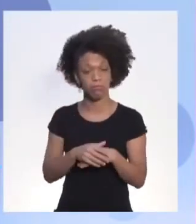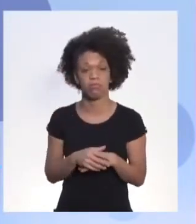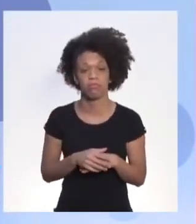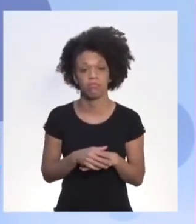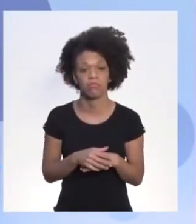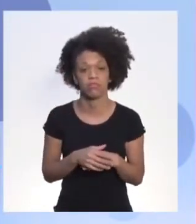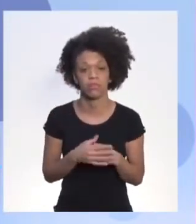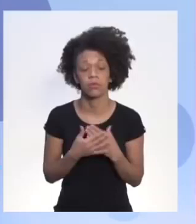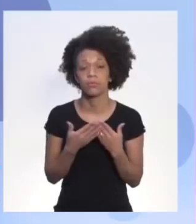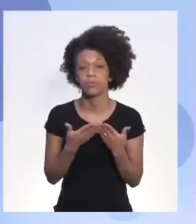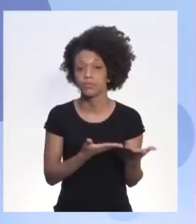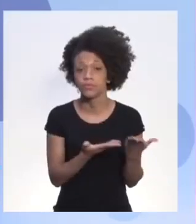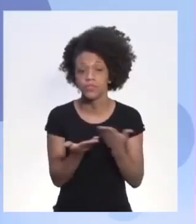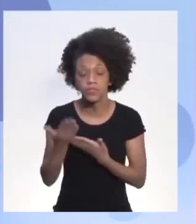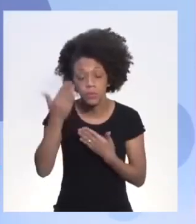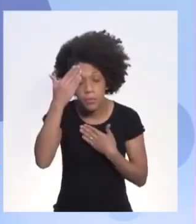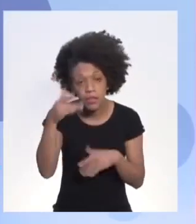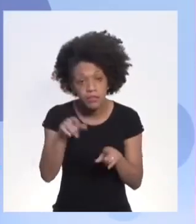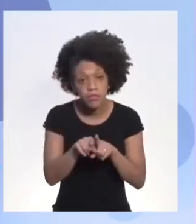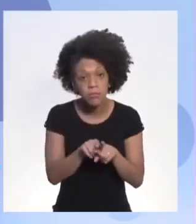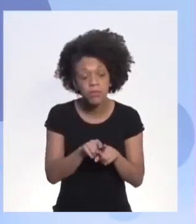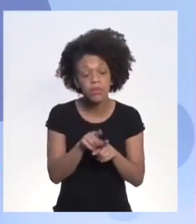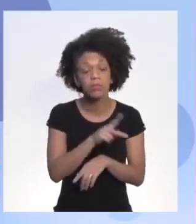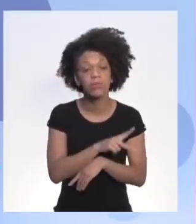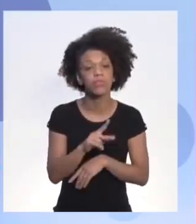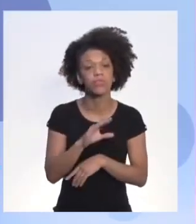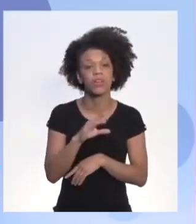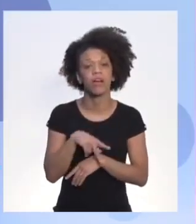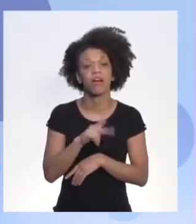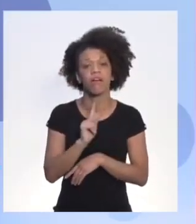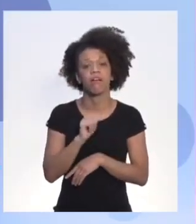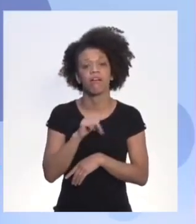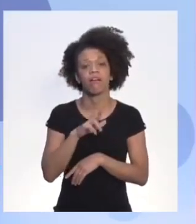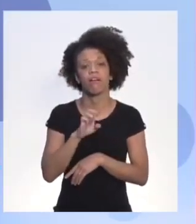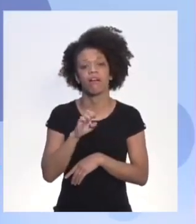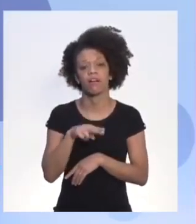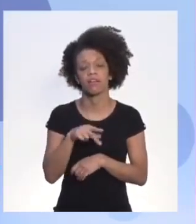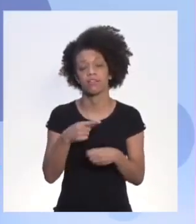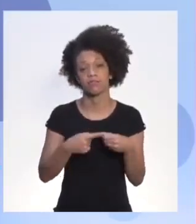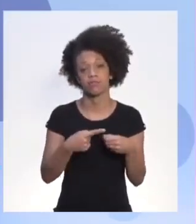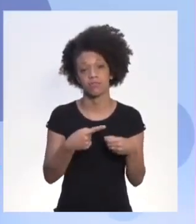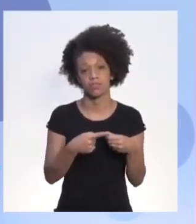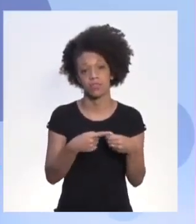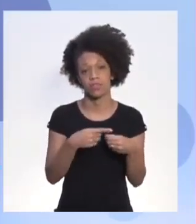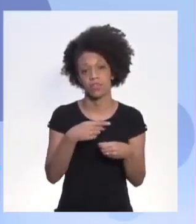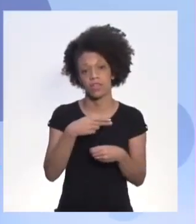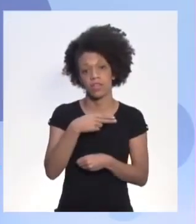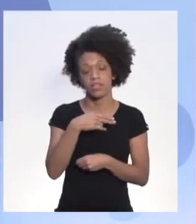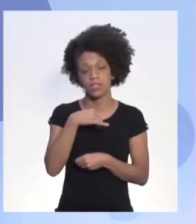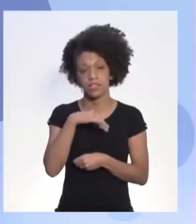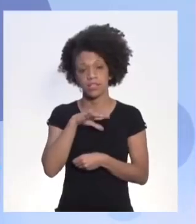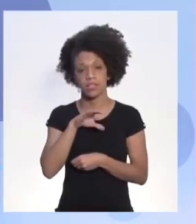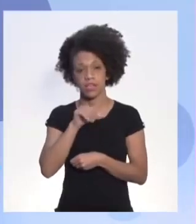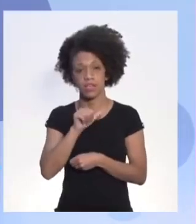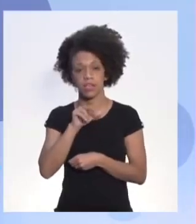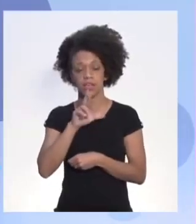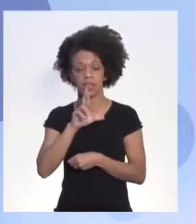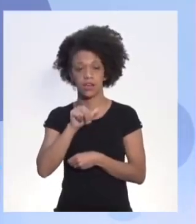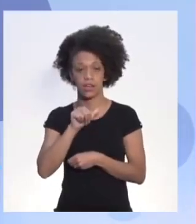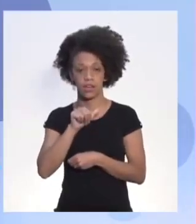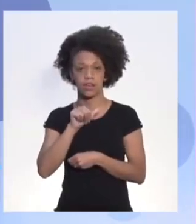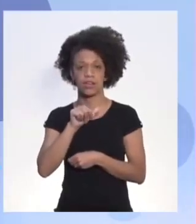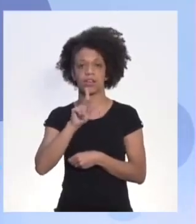pela participação. Obrigado também à professora Karen, lá da Escola Estadual da República da Nicarágua, junto com a